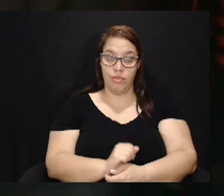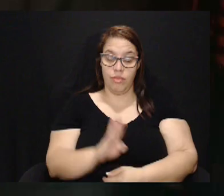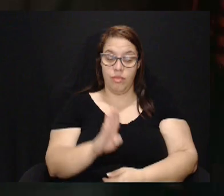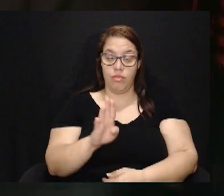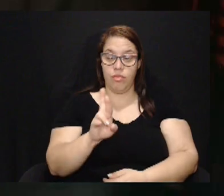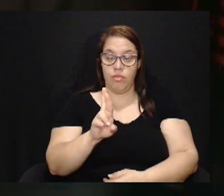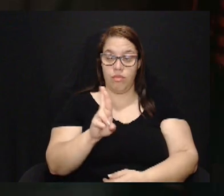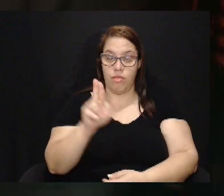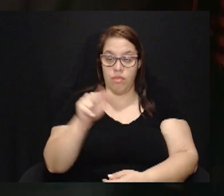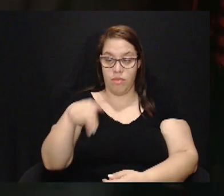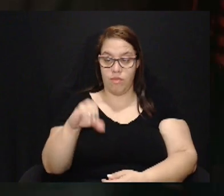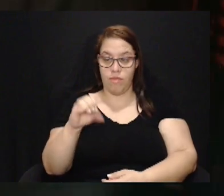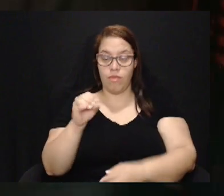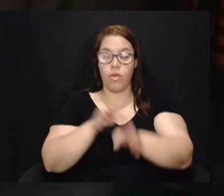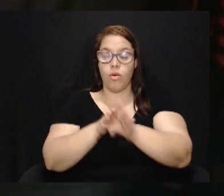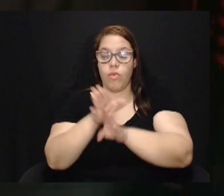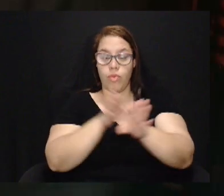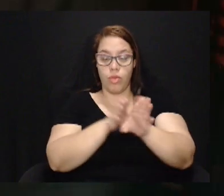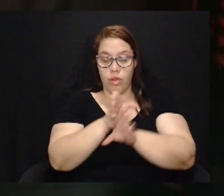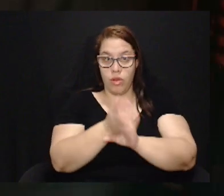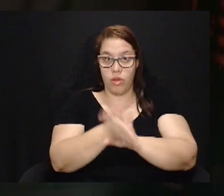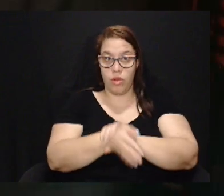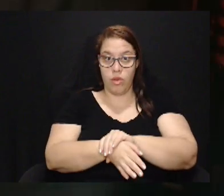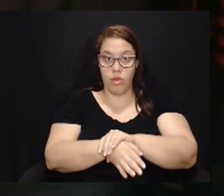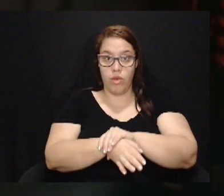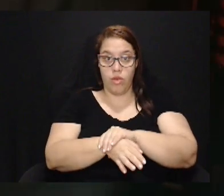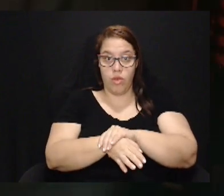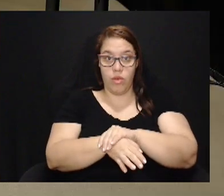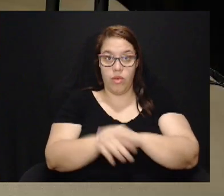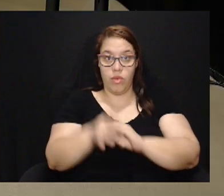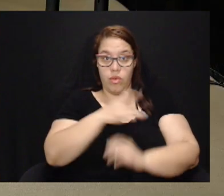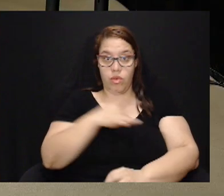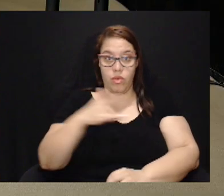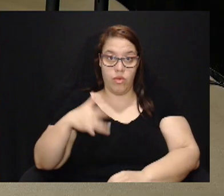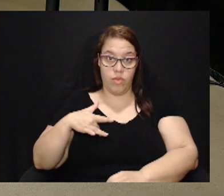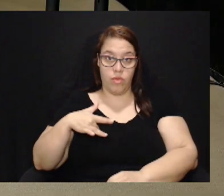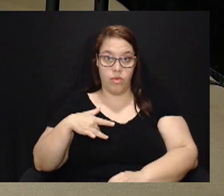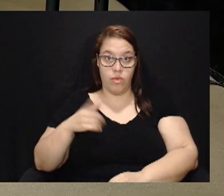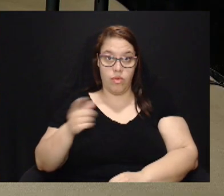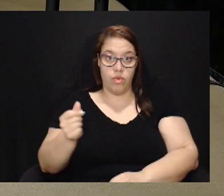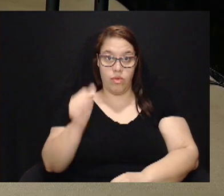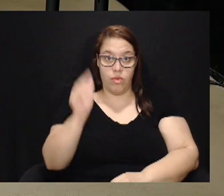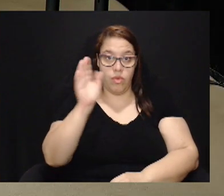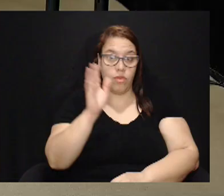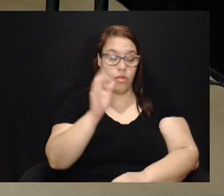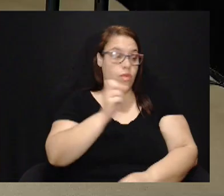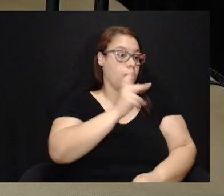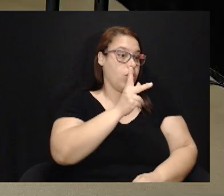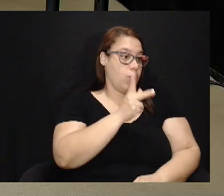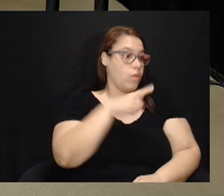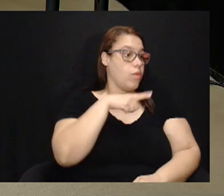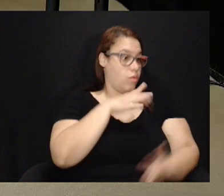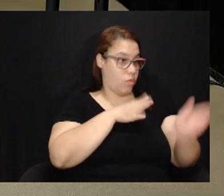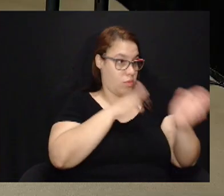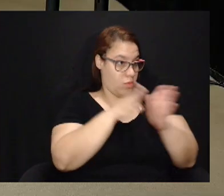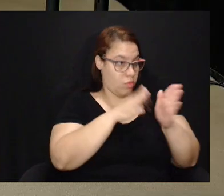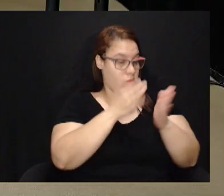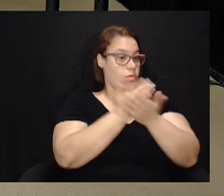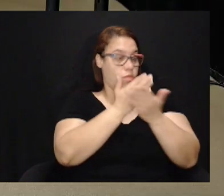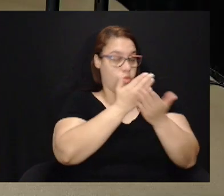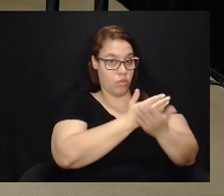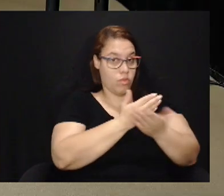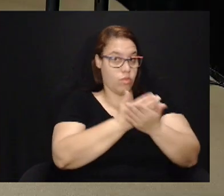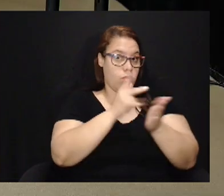orienta o paciente a blindar a saúde sem estourar o orçamento? Ok. Eu tive acesso a esse estudo. Na verdade, foi um